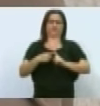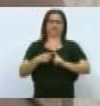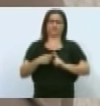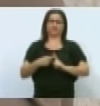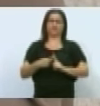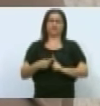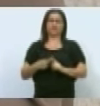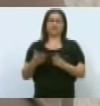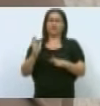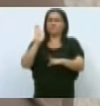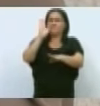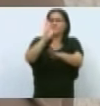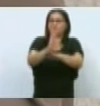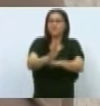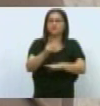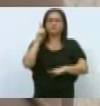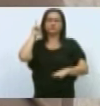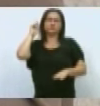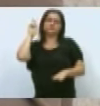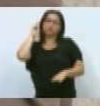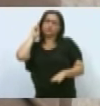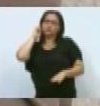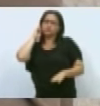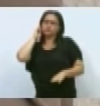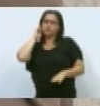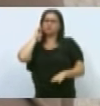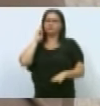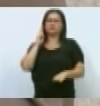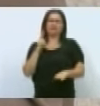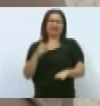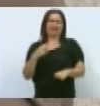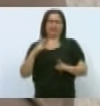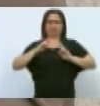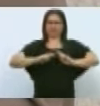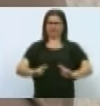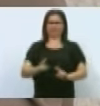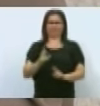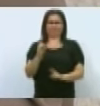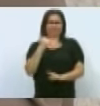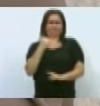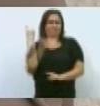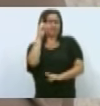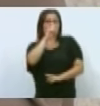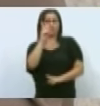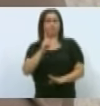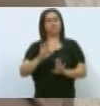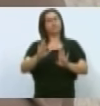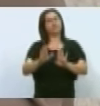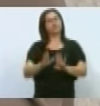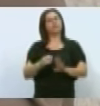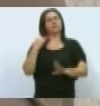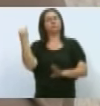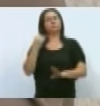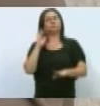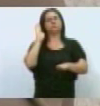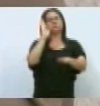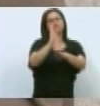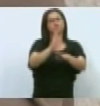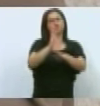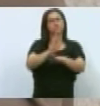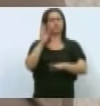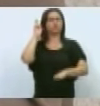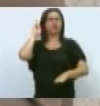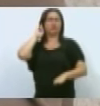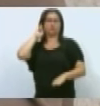gente está para ajudar os surdos, independente, a religião, não. Independente disso. Então, nós temos